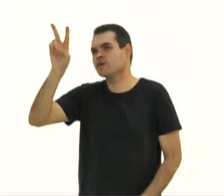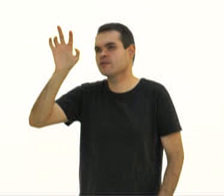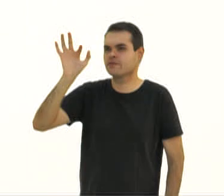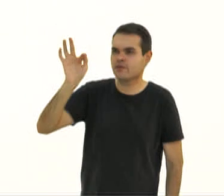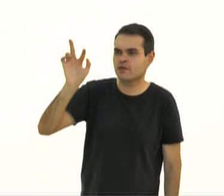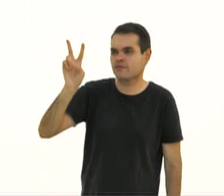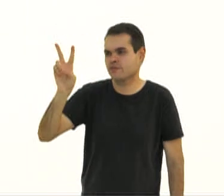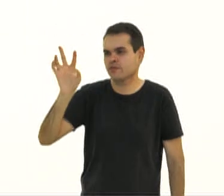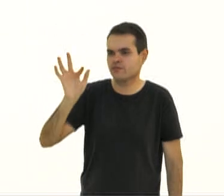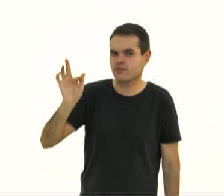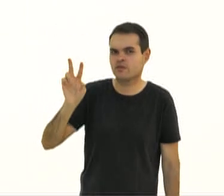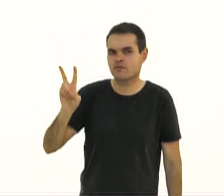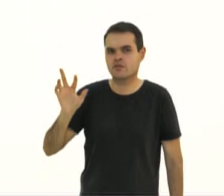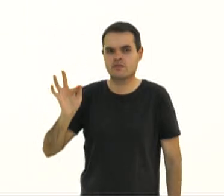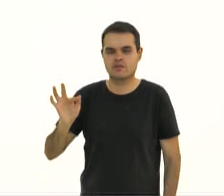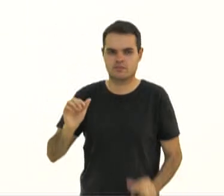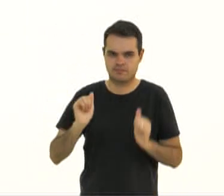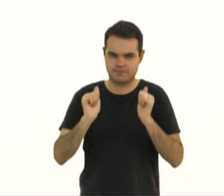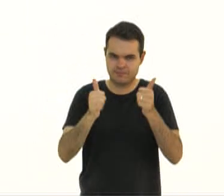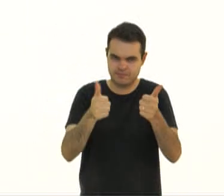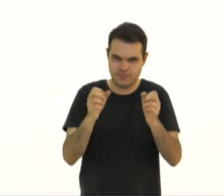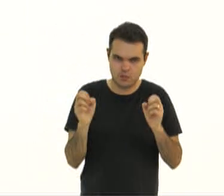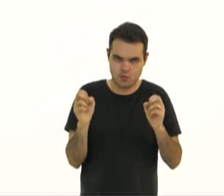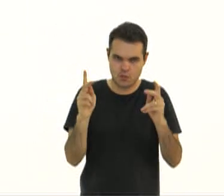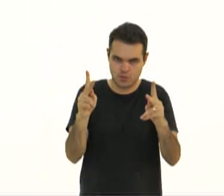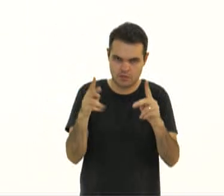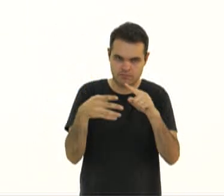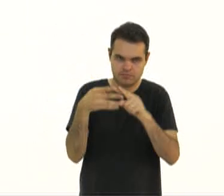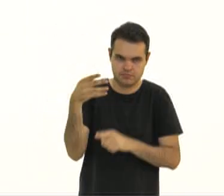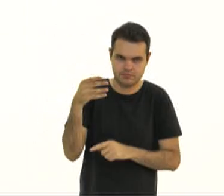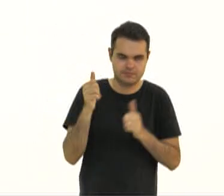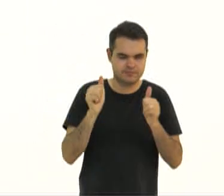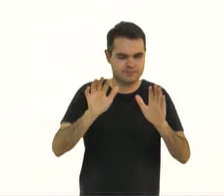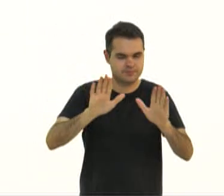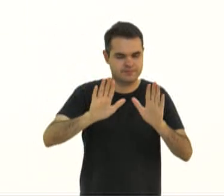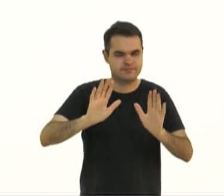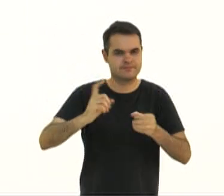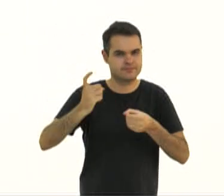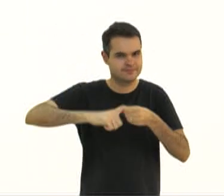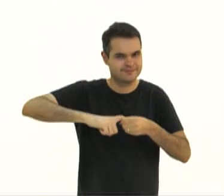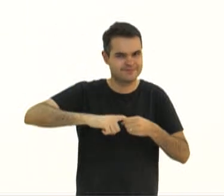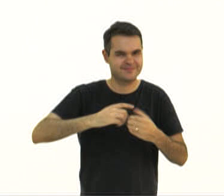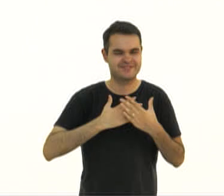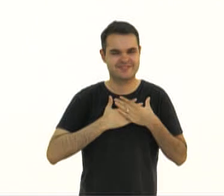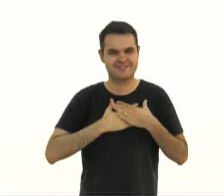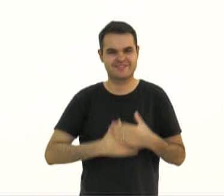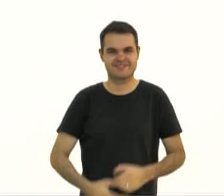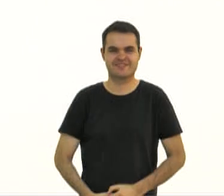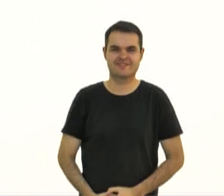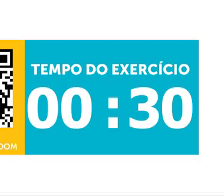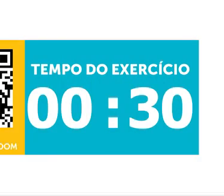for interessante, o que for verdadeiro, você assinala aqui que a gente já responde essa questão. Até mais, meus queridos!